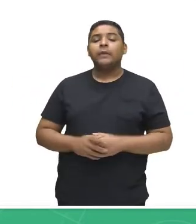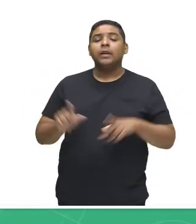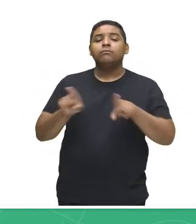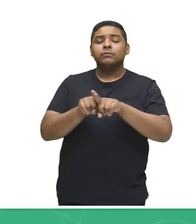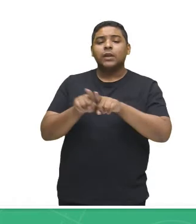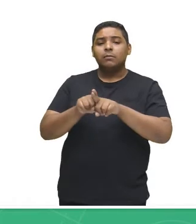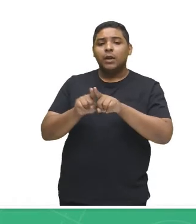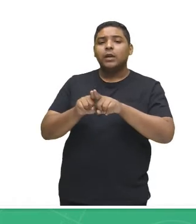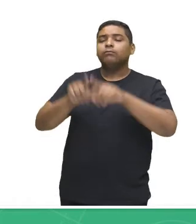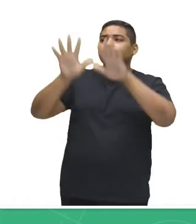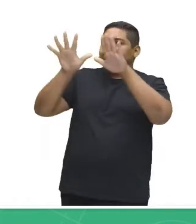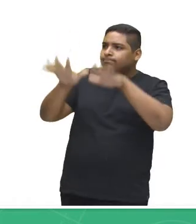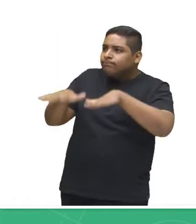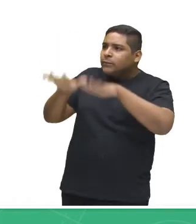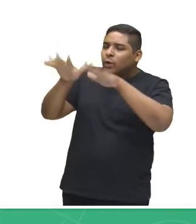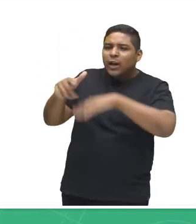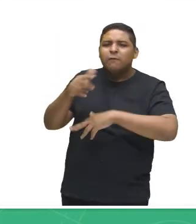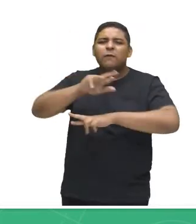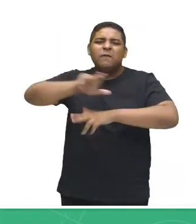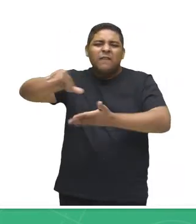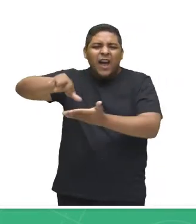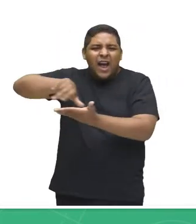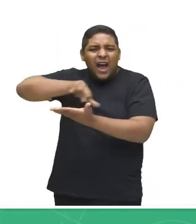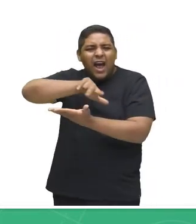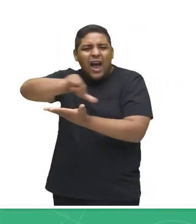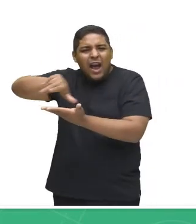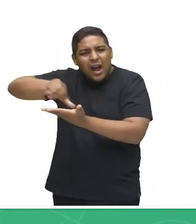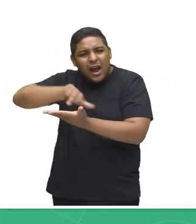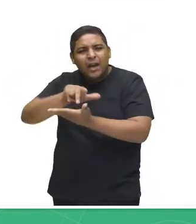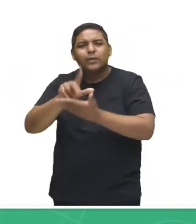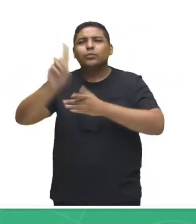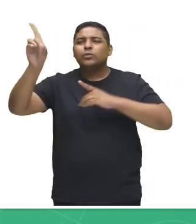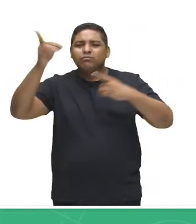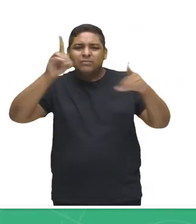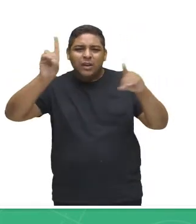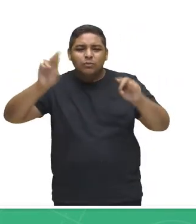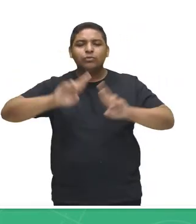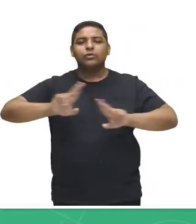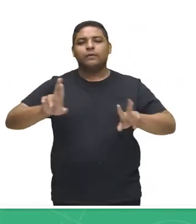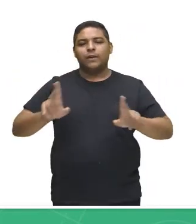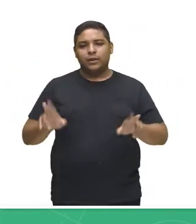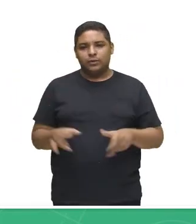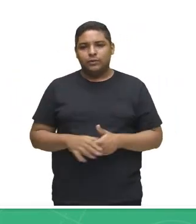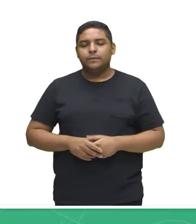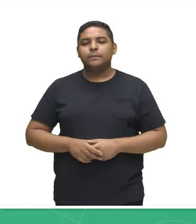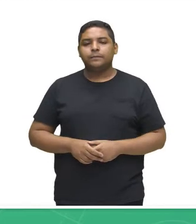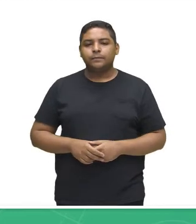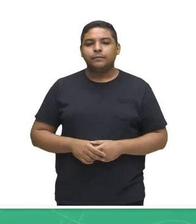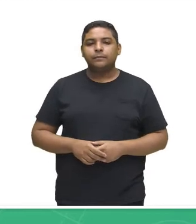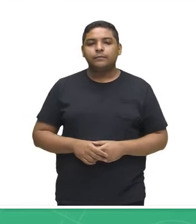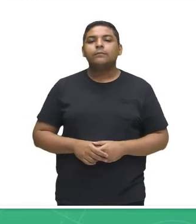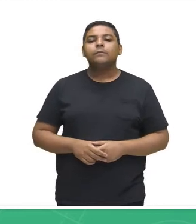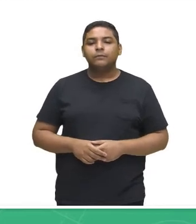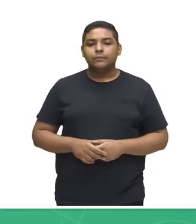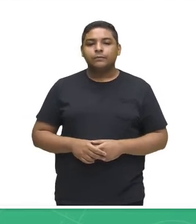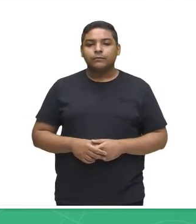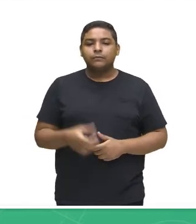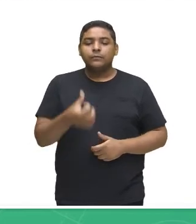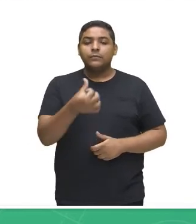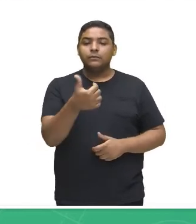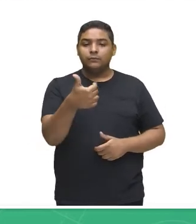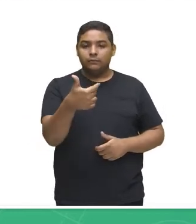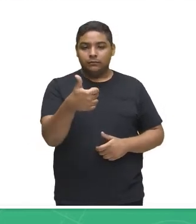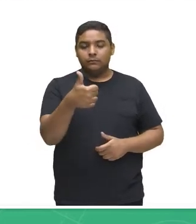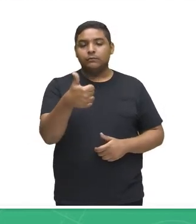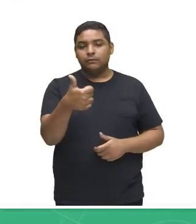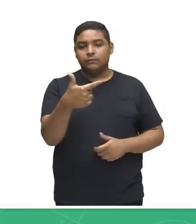com uma tática de guerras militares muito avançadas para aquele período. No ano de 612 a.C., os assírios